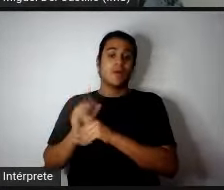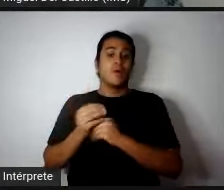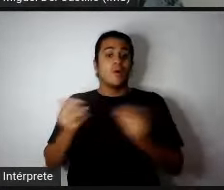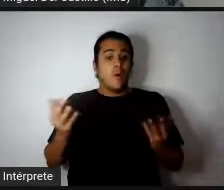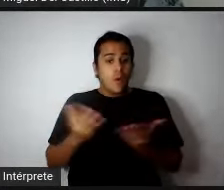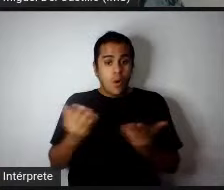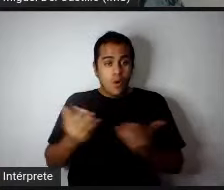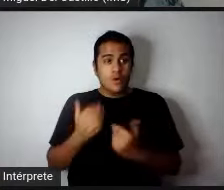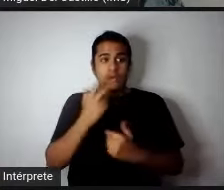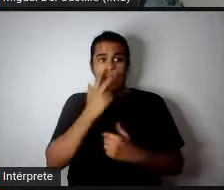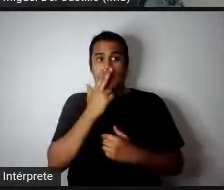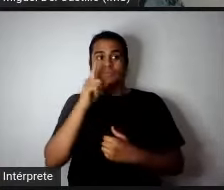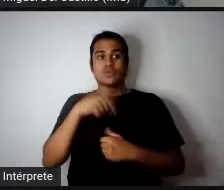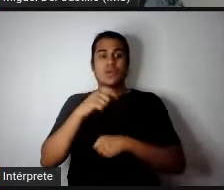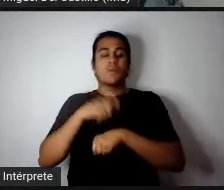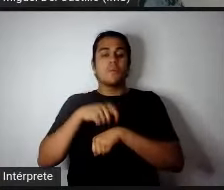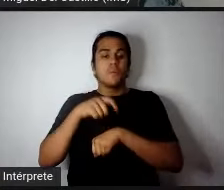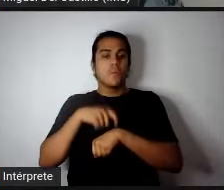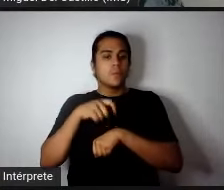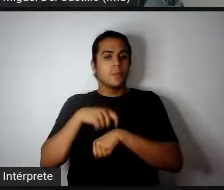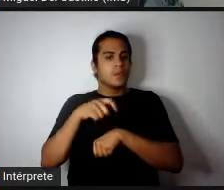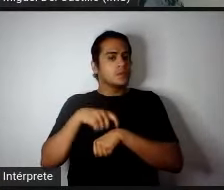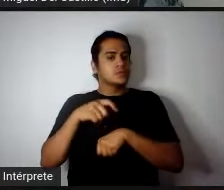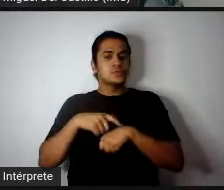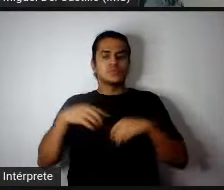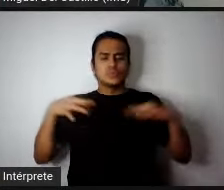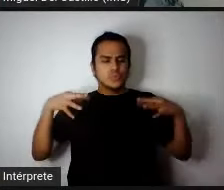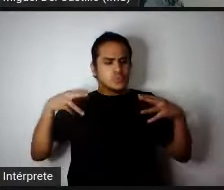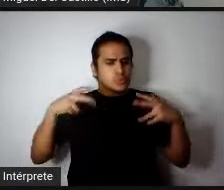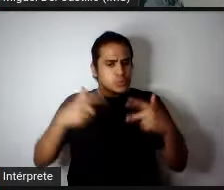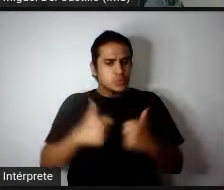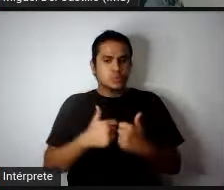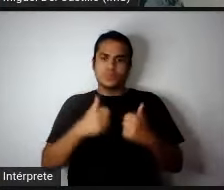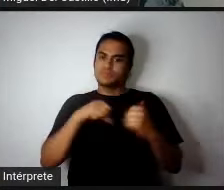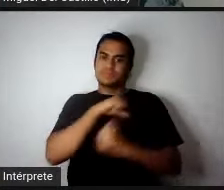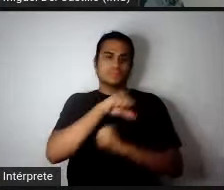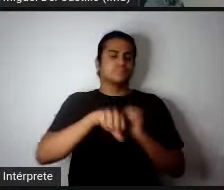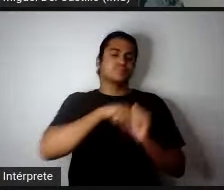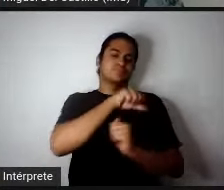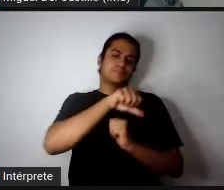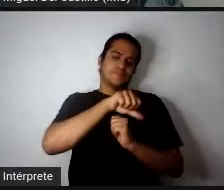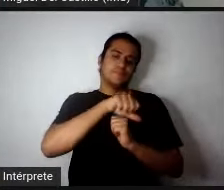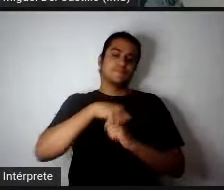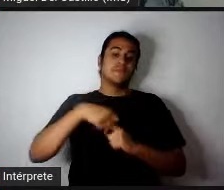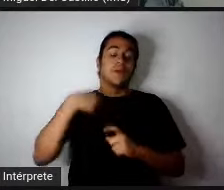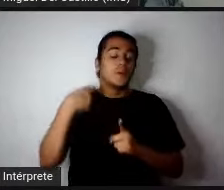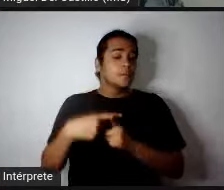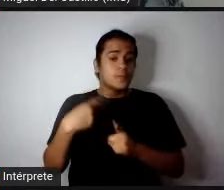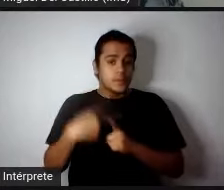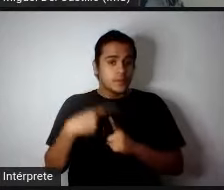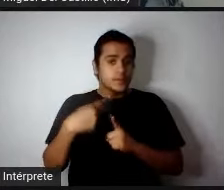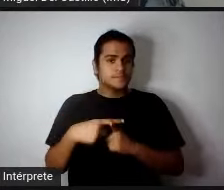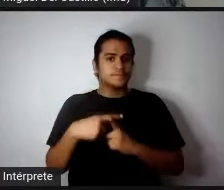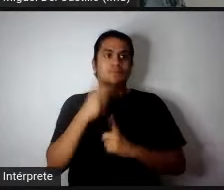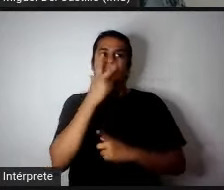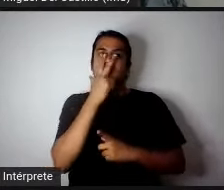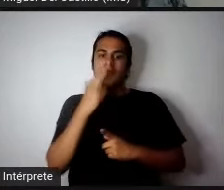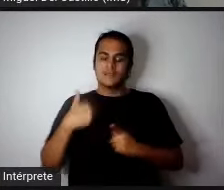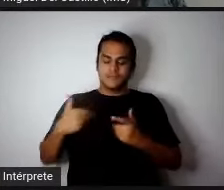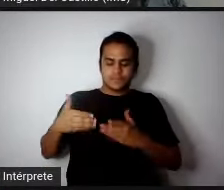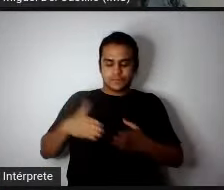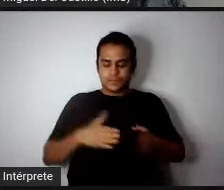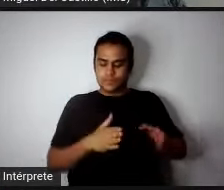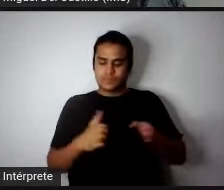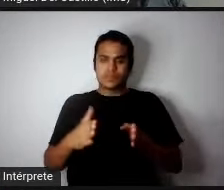o momento do documentar, hoje em dia. Porque estamos indo para outra era.